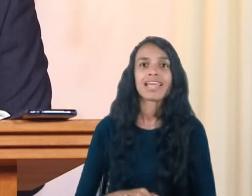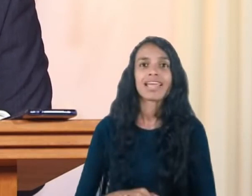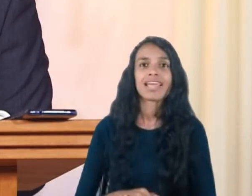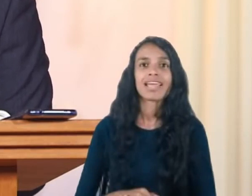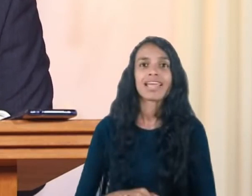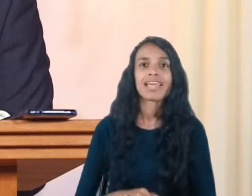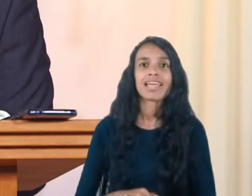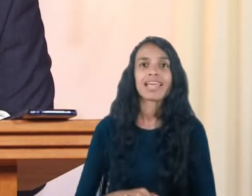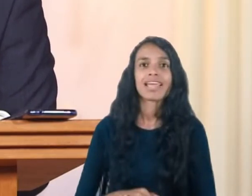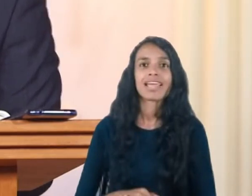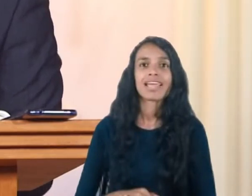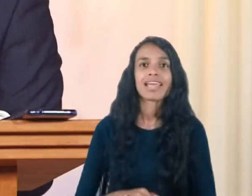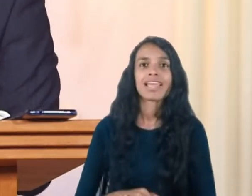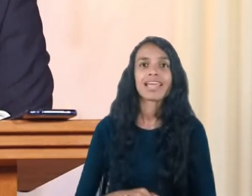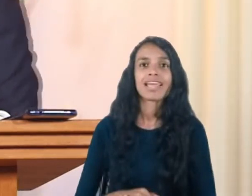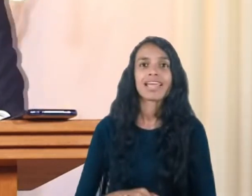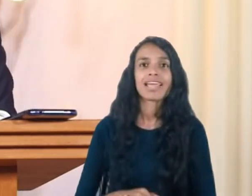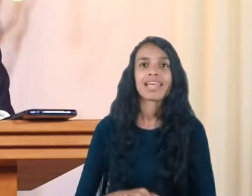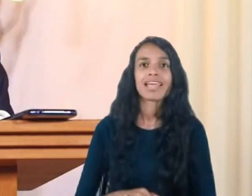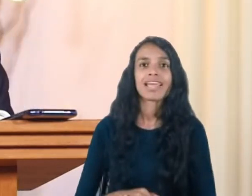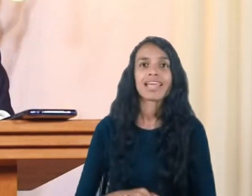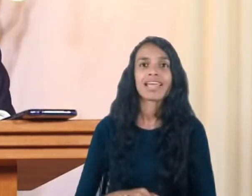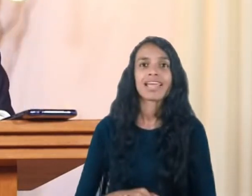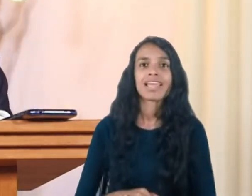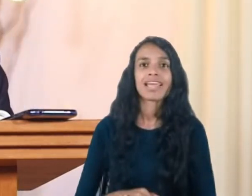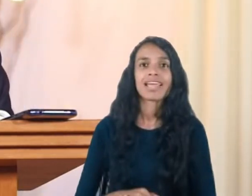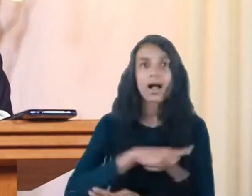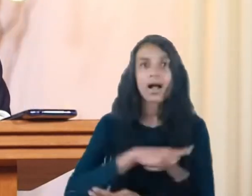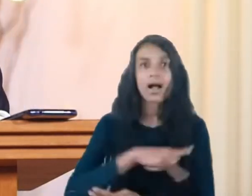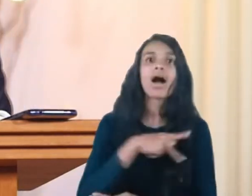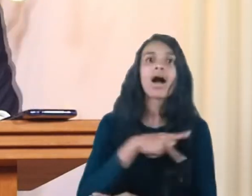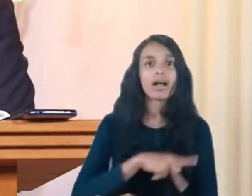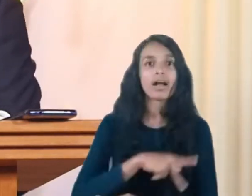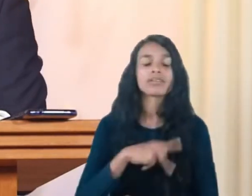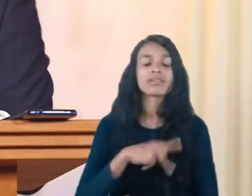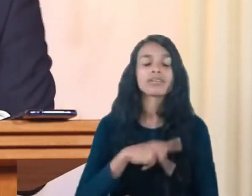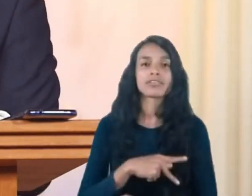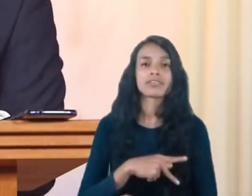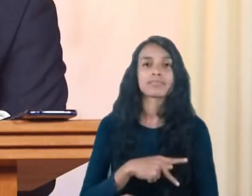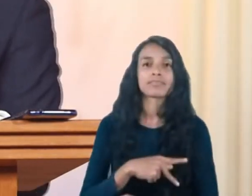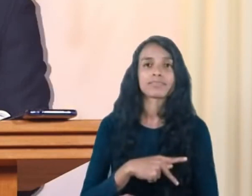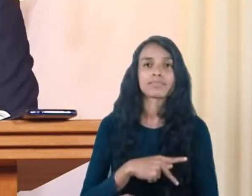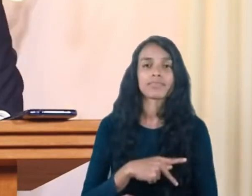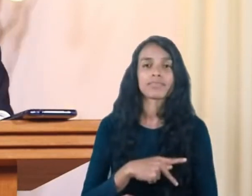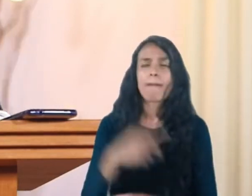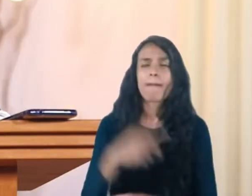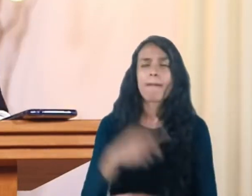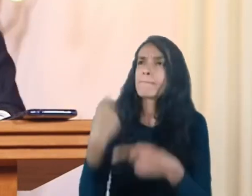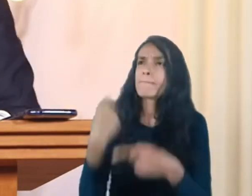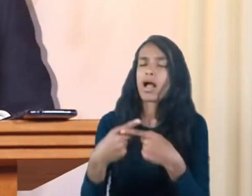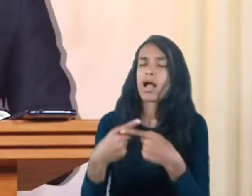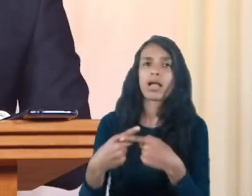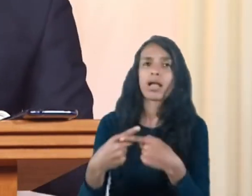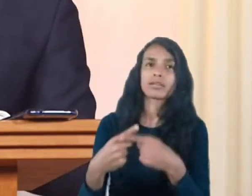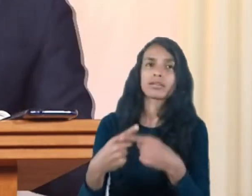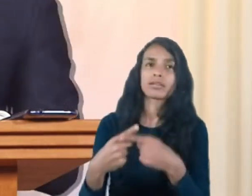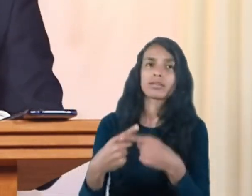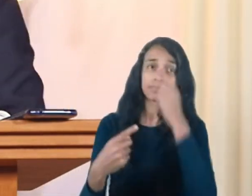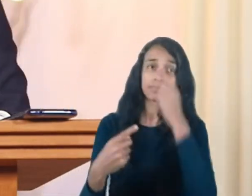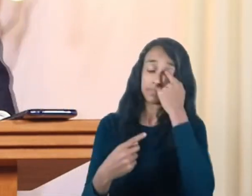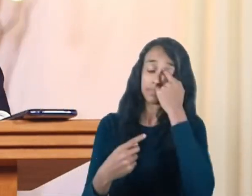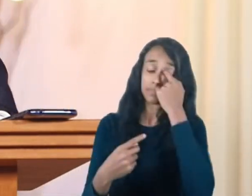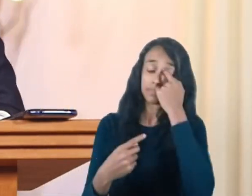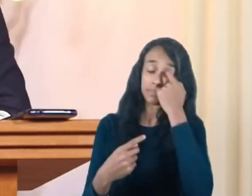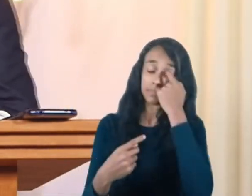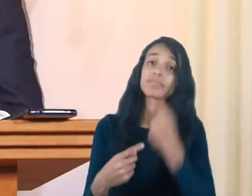ouvindo o apóstolo Paulo, os ensinamentos da palavra de Deus até amanhã. Por que isso? Você pode levar os jovens da